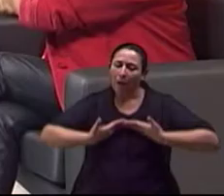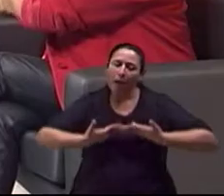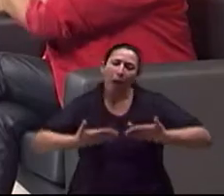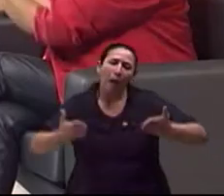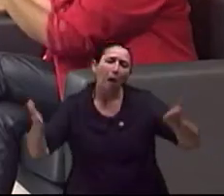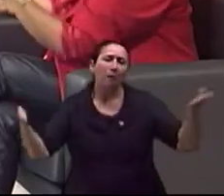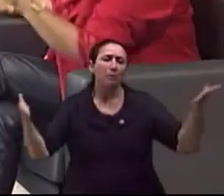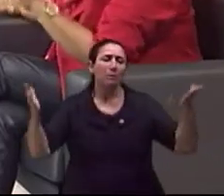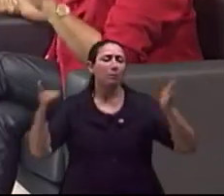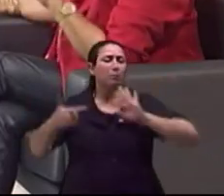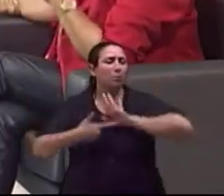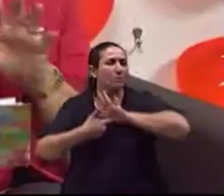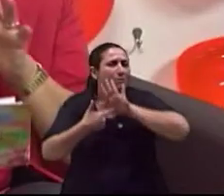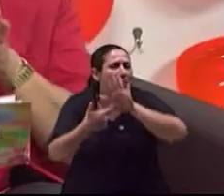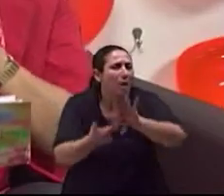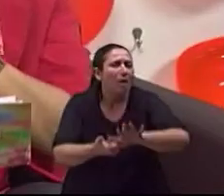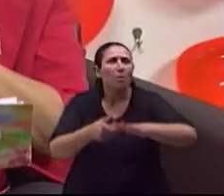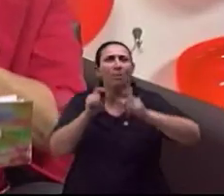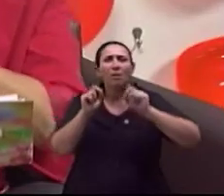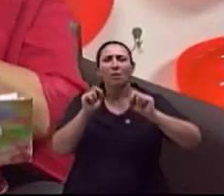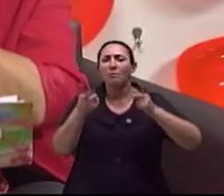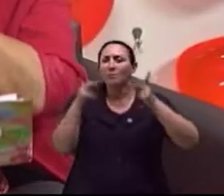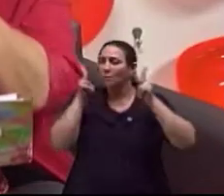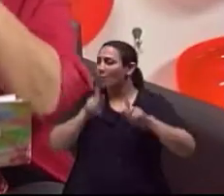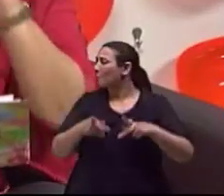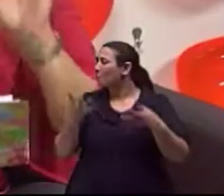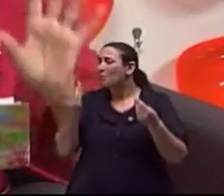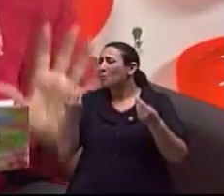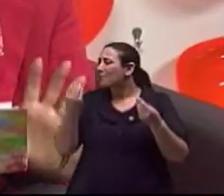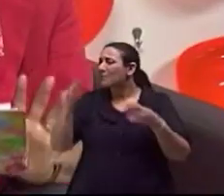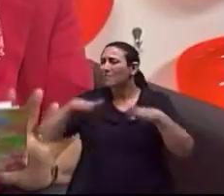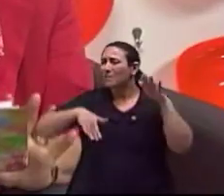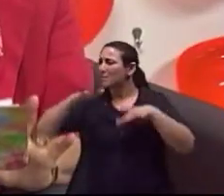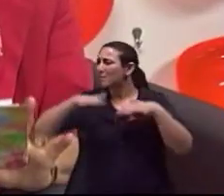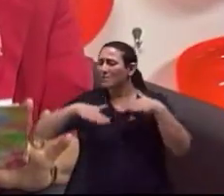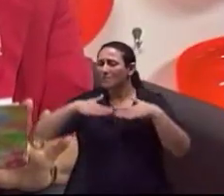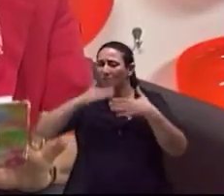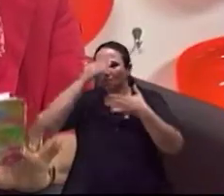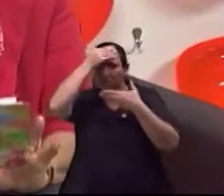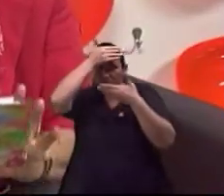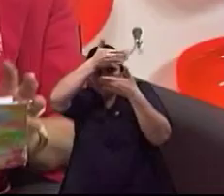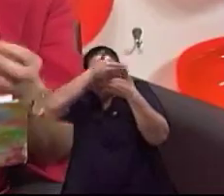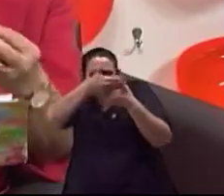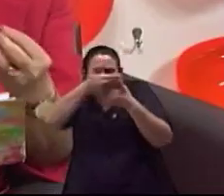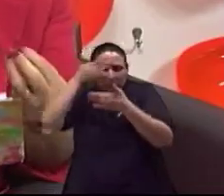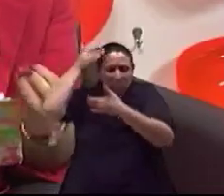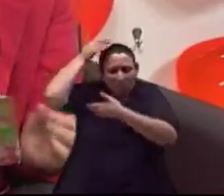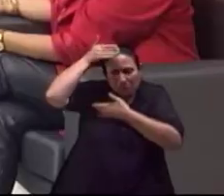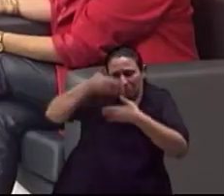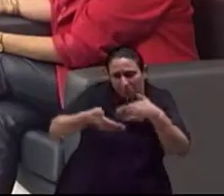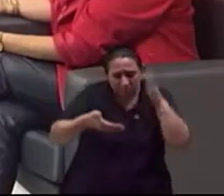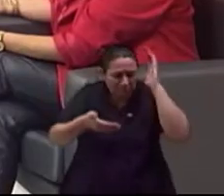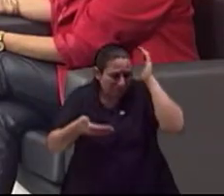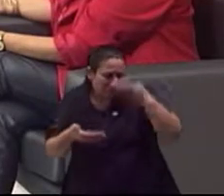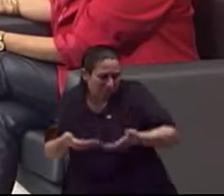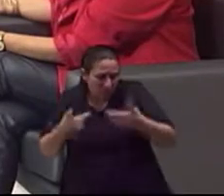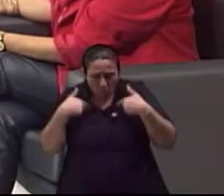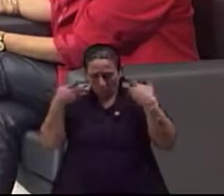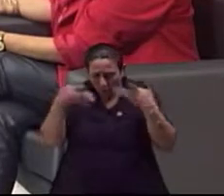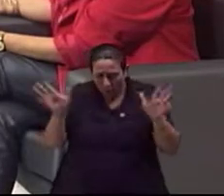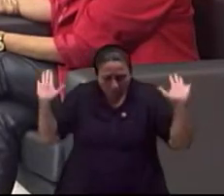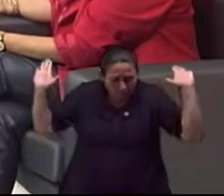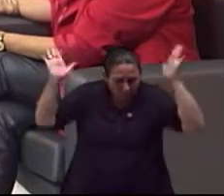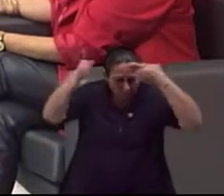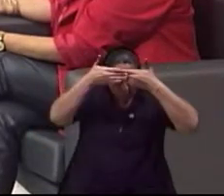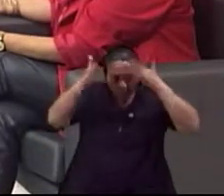tantas capas que elas utilizam e tantas máscaras que elas utilizam para não se enxergarem a gente nota isso